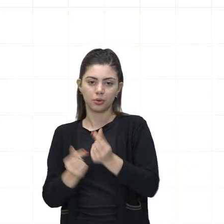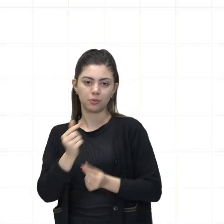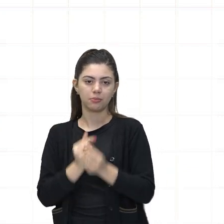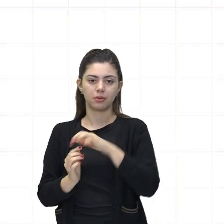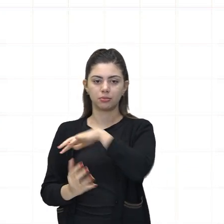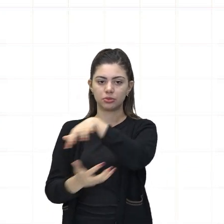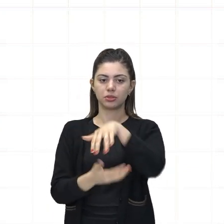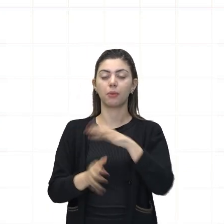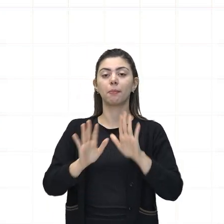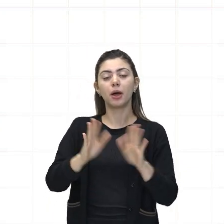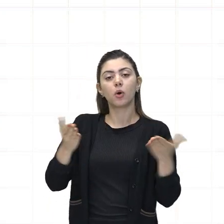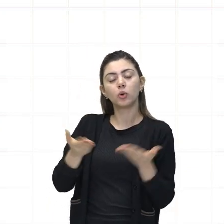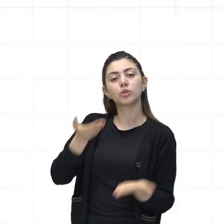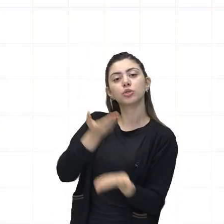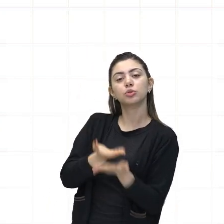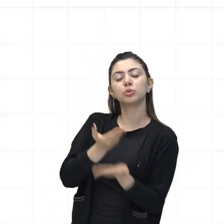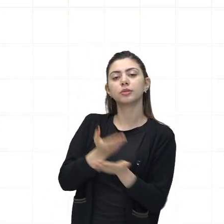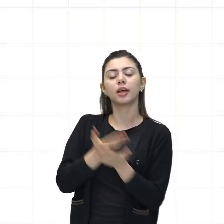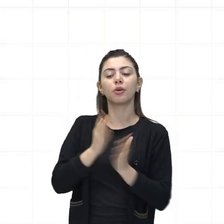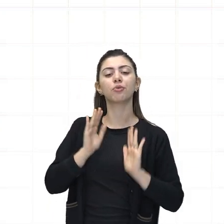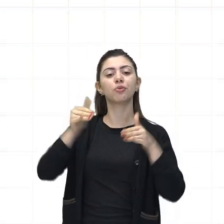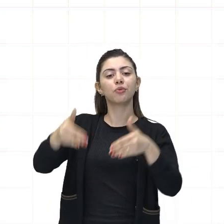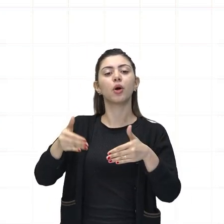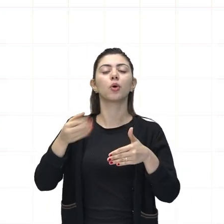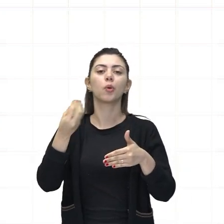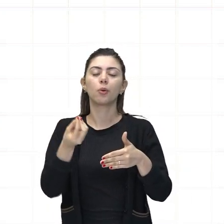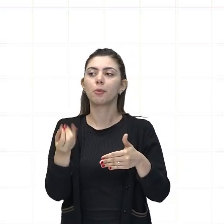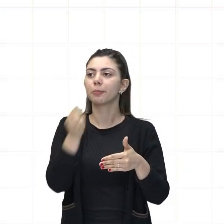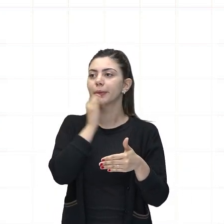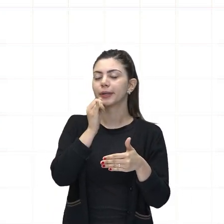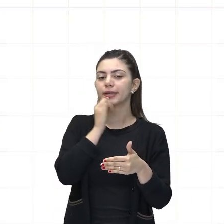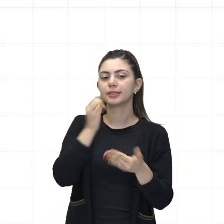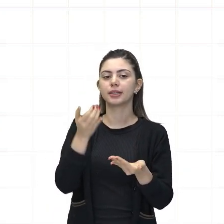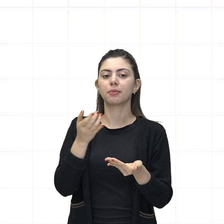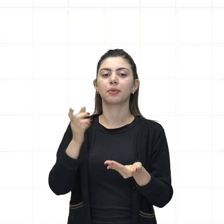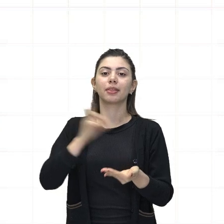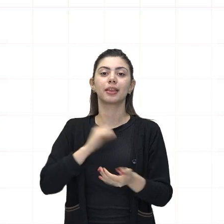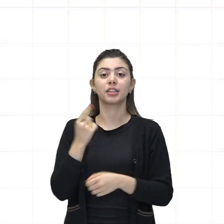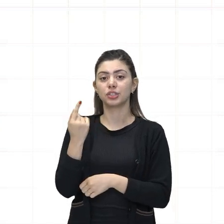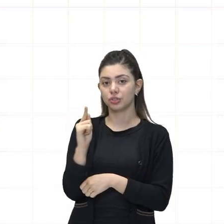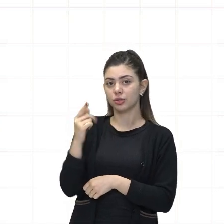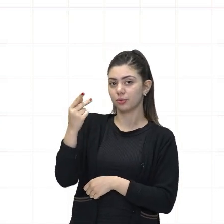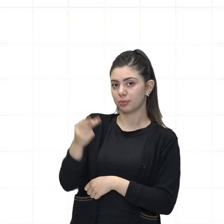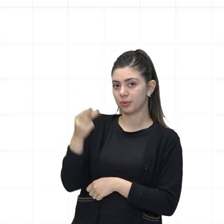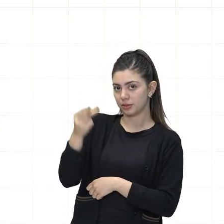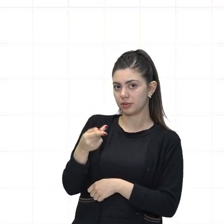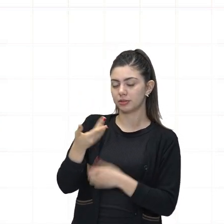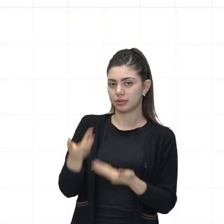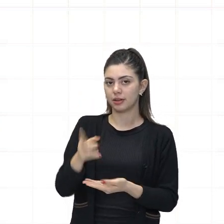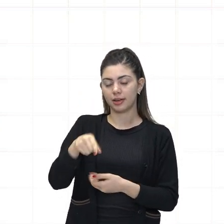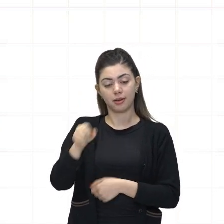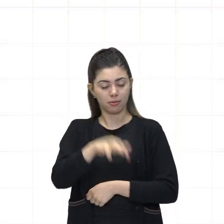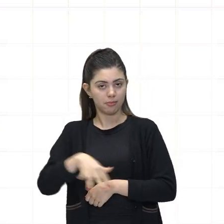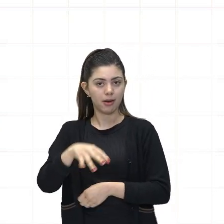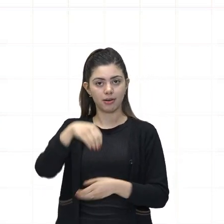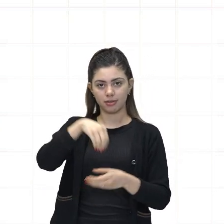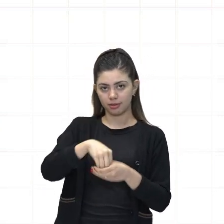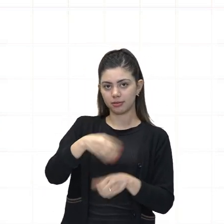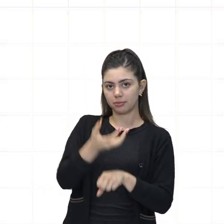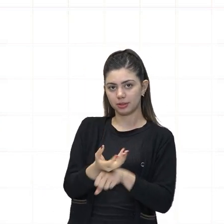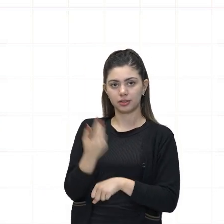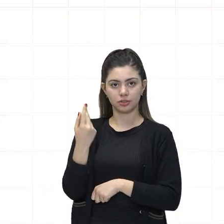aula, pessoal, a gente vai entender sobre questões relacionadas à geopolítica. É uma área da geografia e a gente